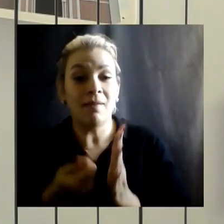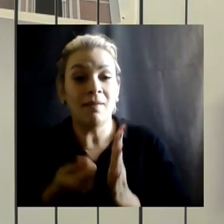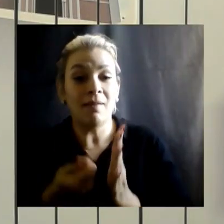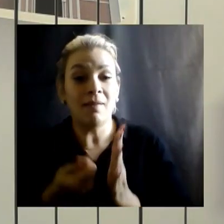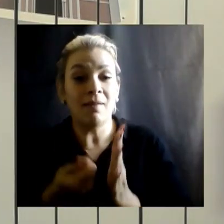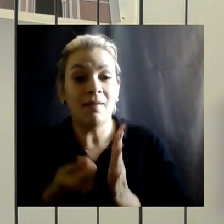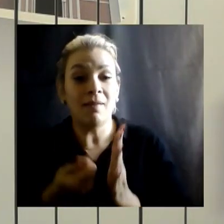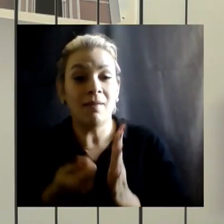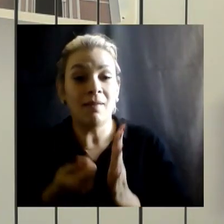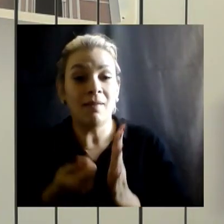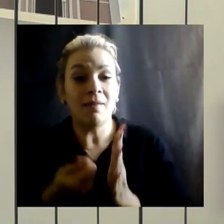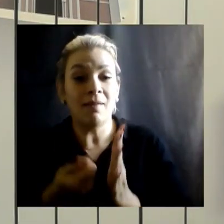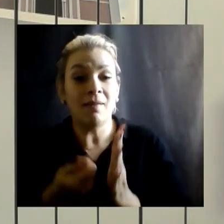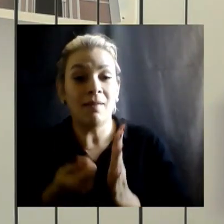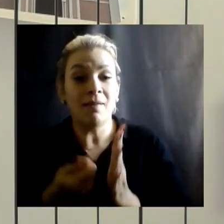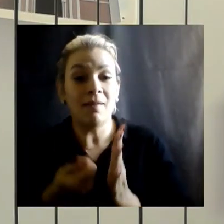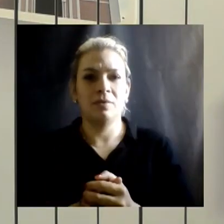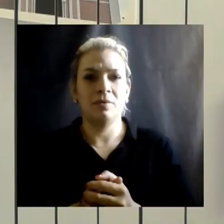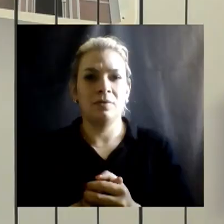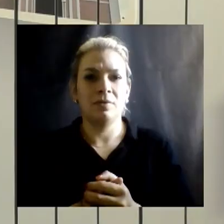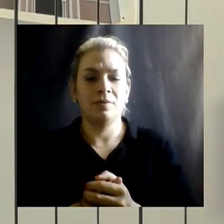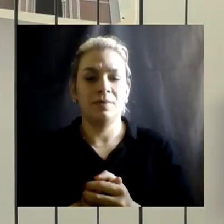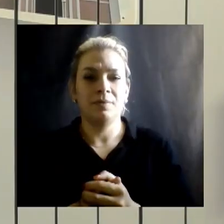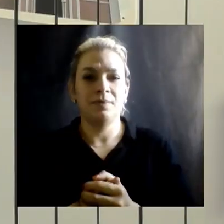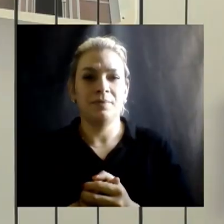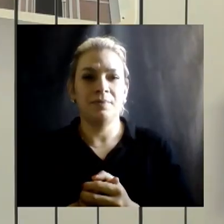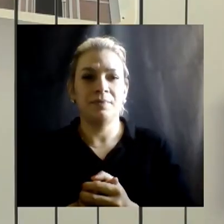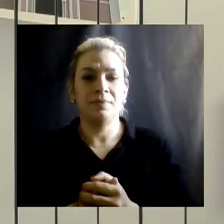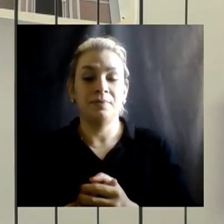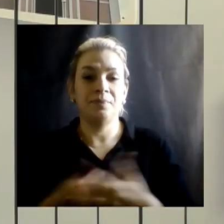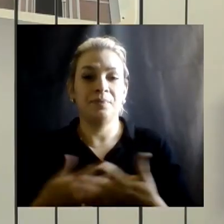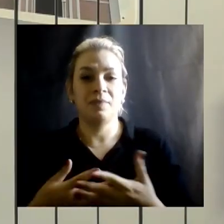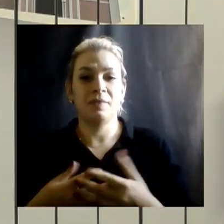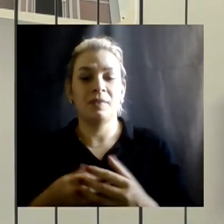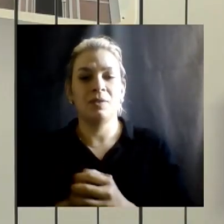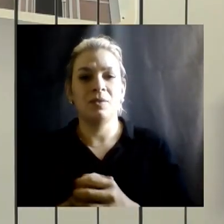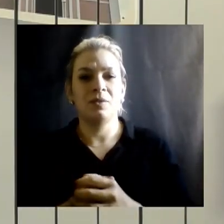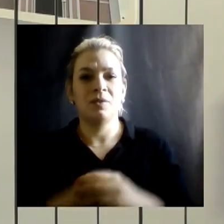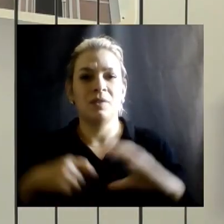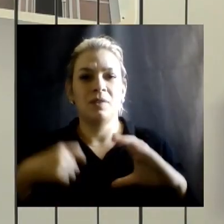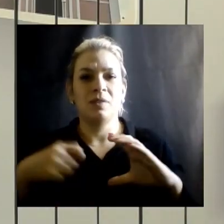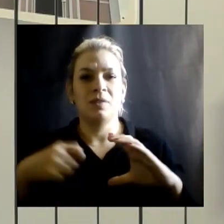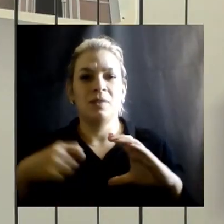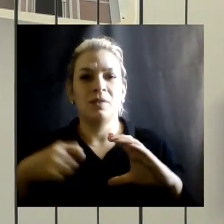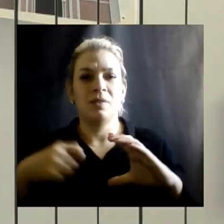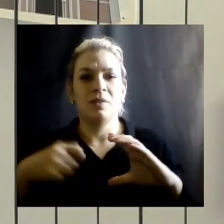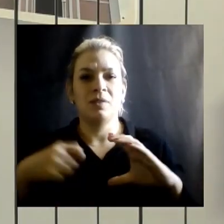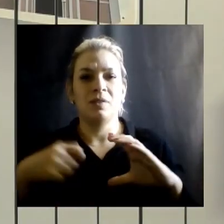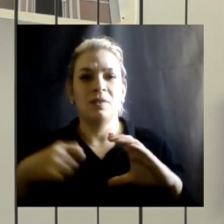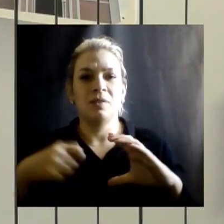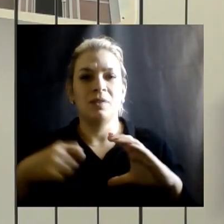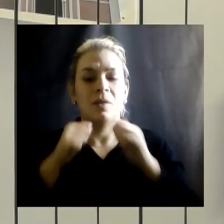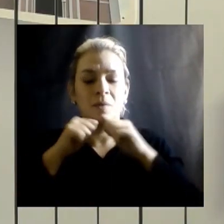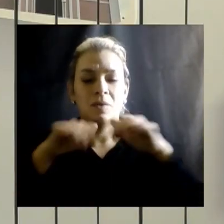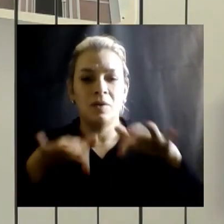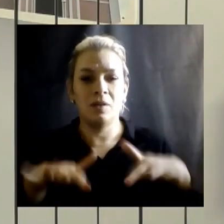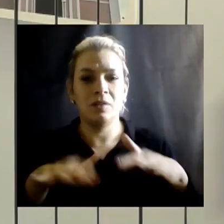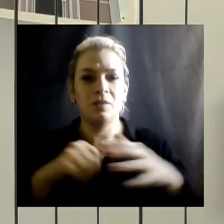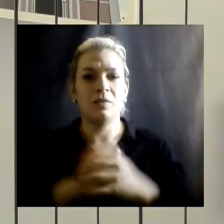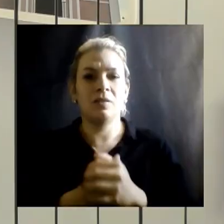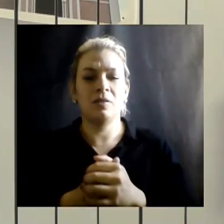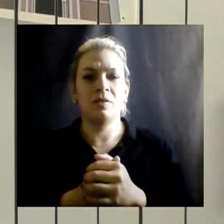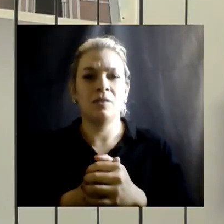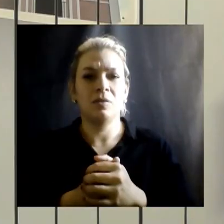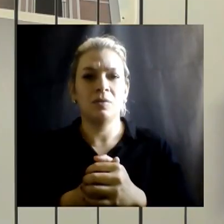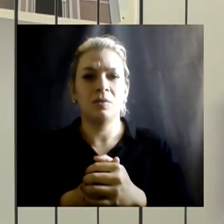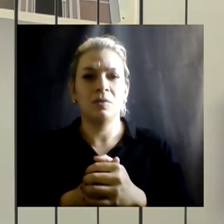A Câmara Municipal de Campinas realizou mais uma reunião solene para homenagear profissionais que dedicaram a